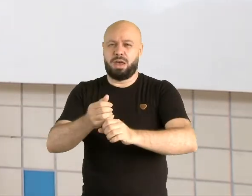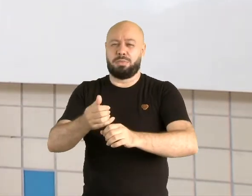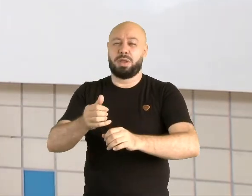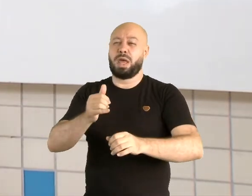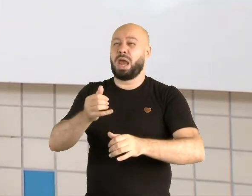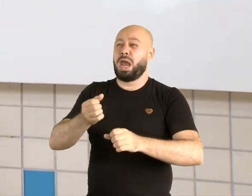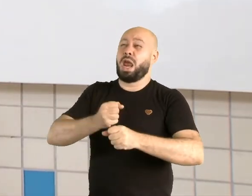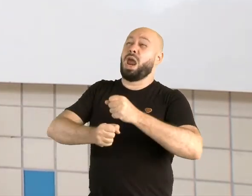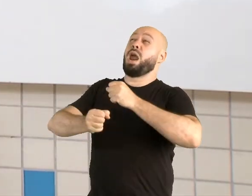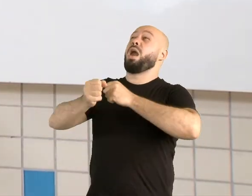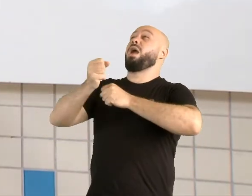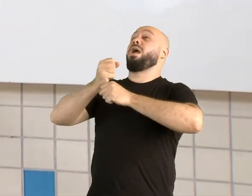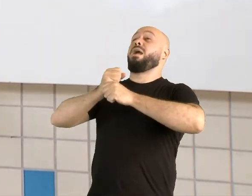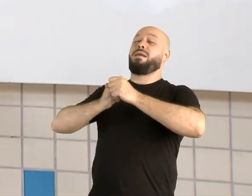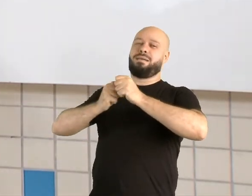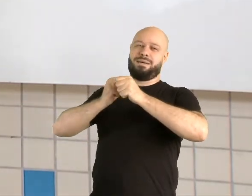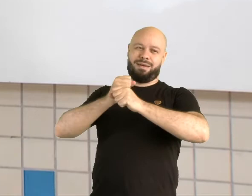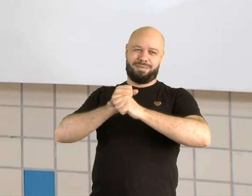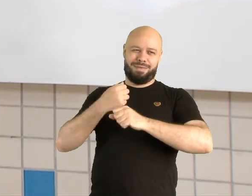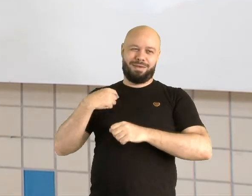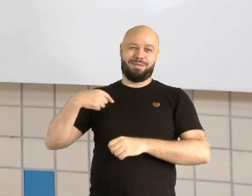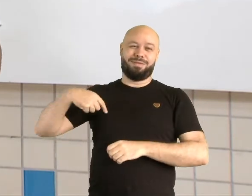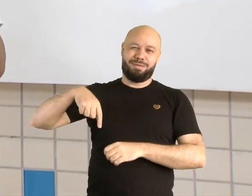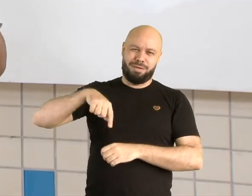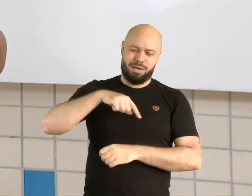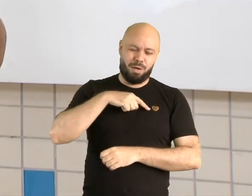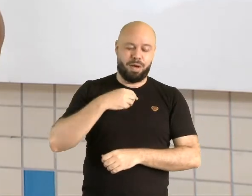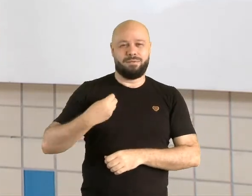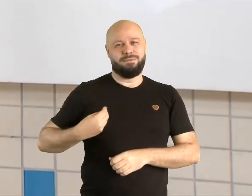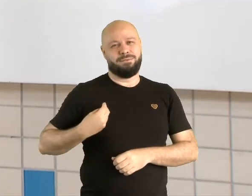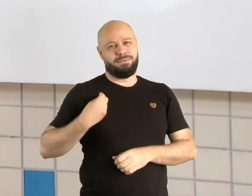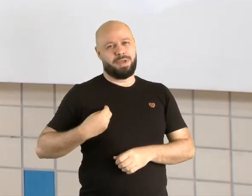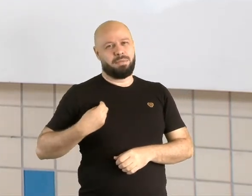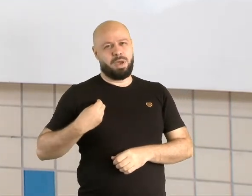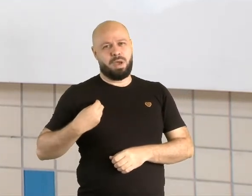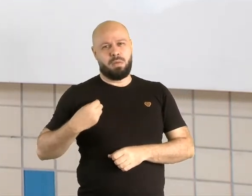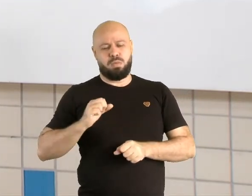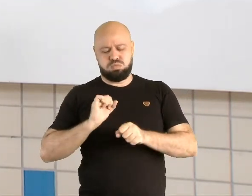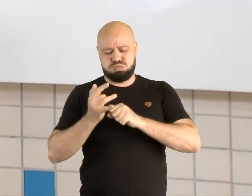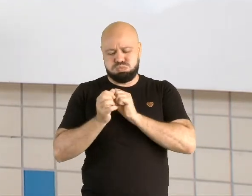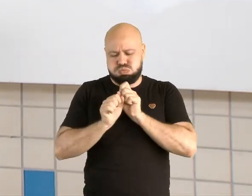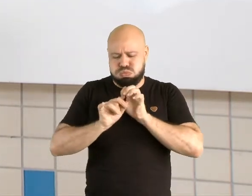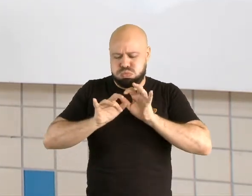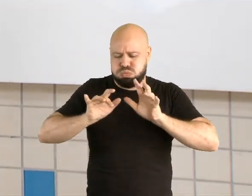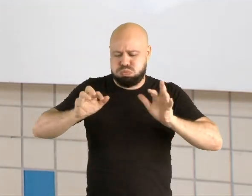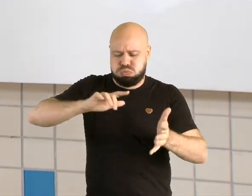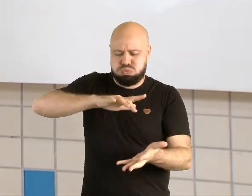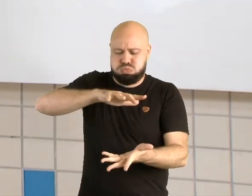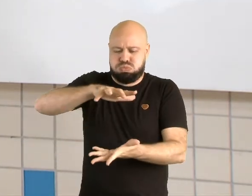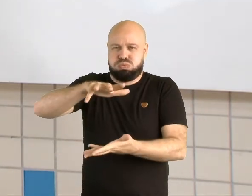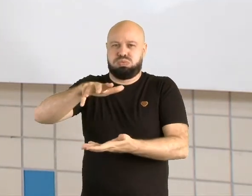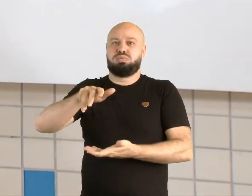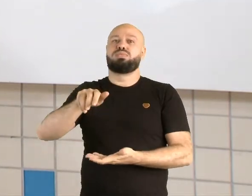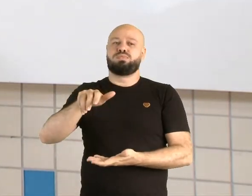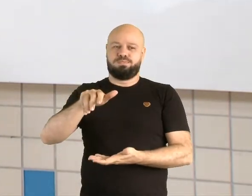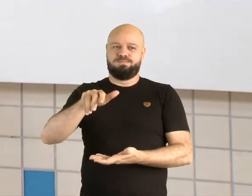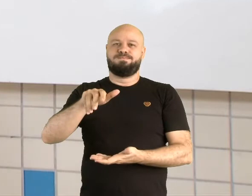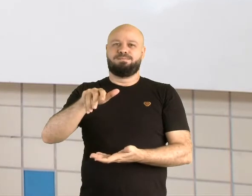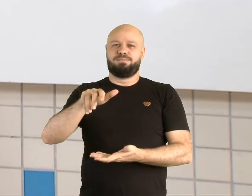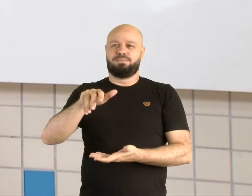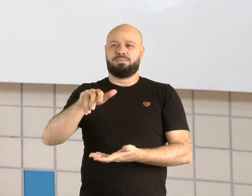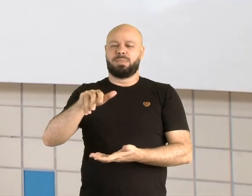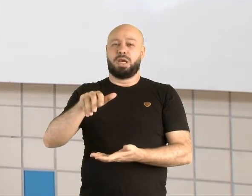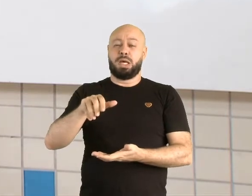ano, nós passamos por uma epidemia em todo o planeta. Foram